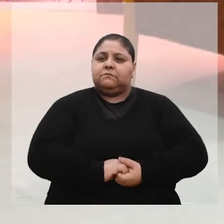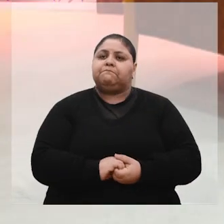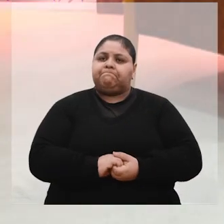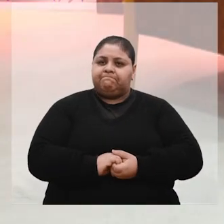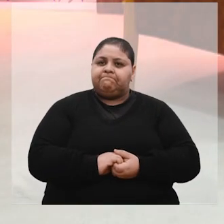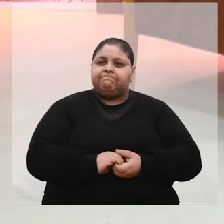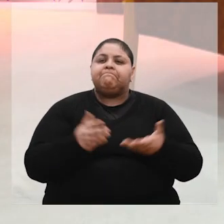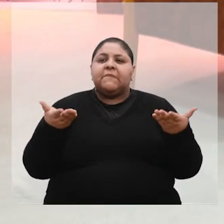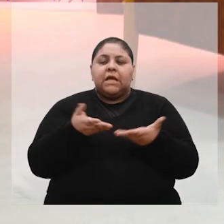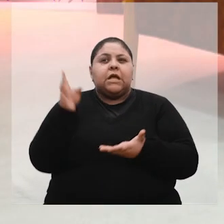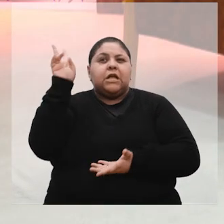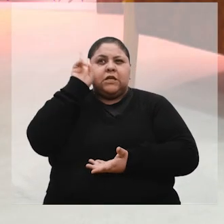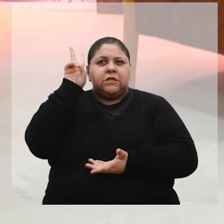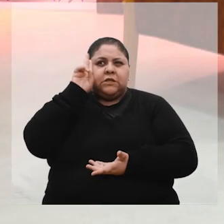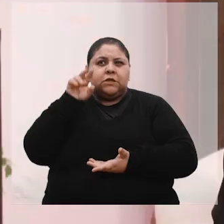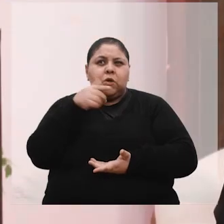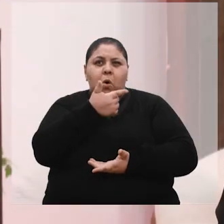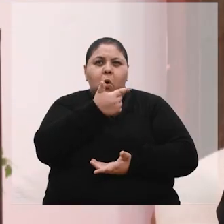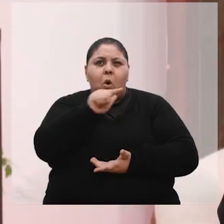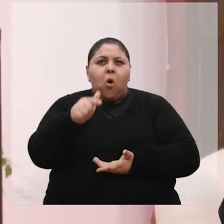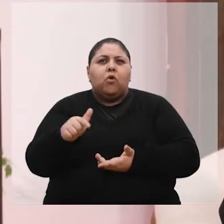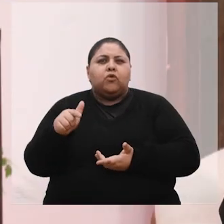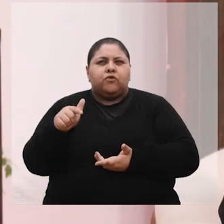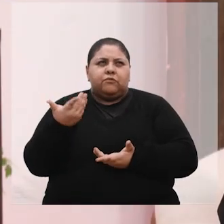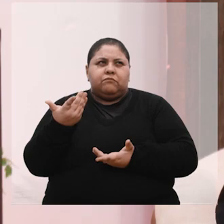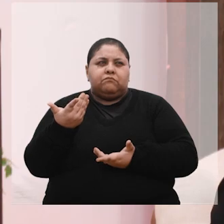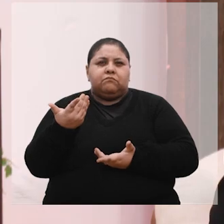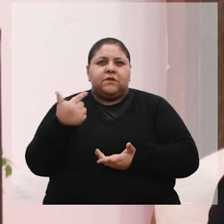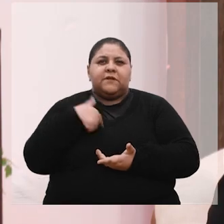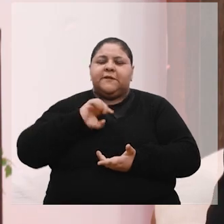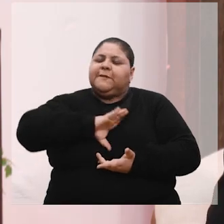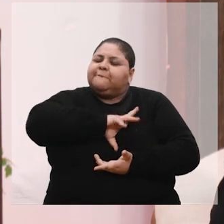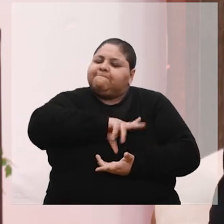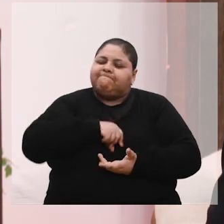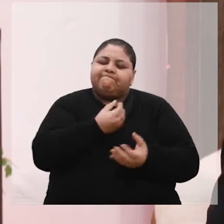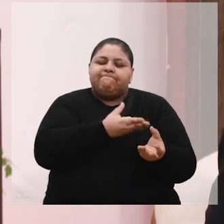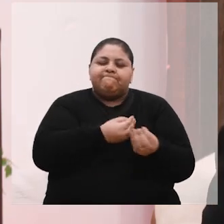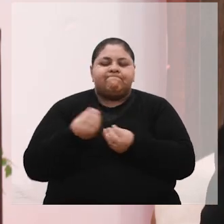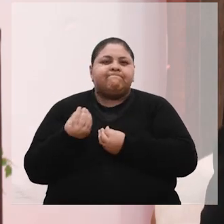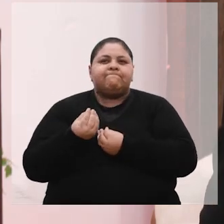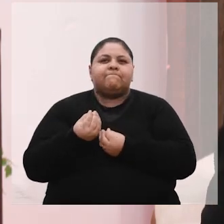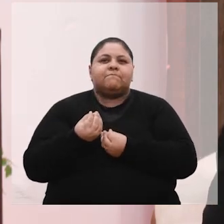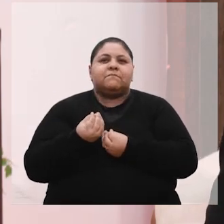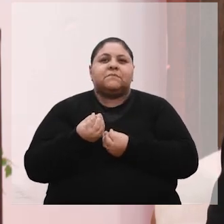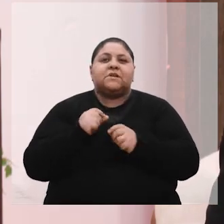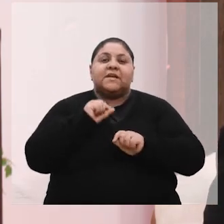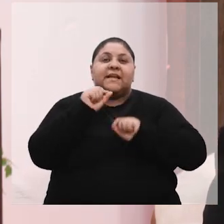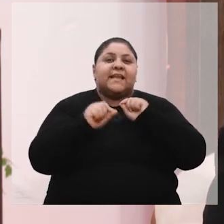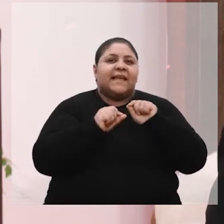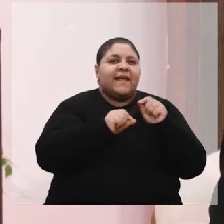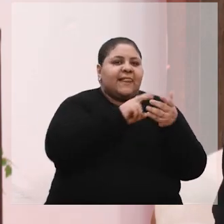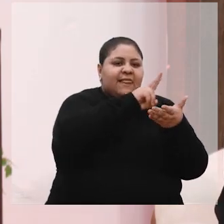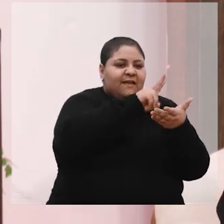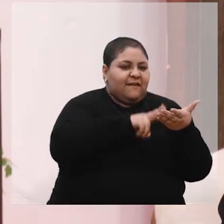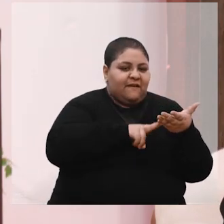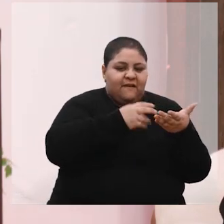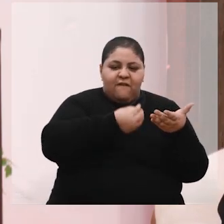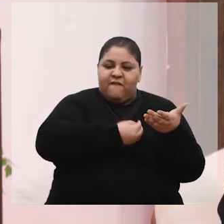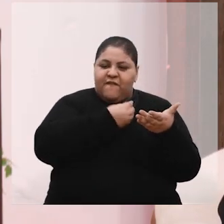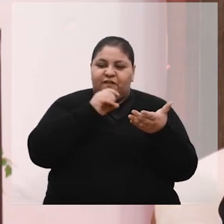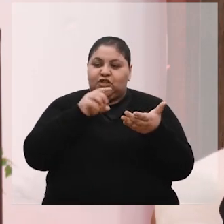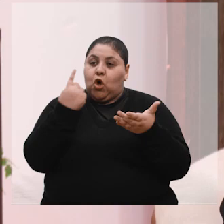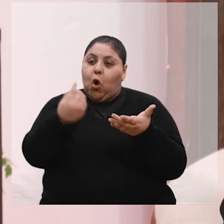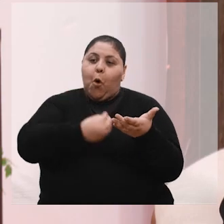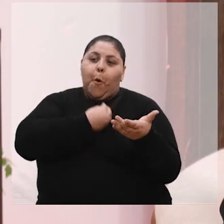Isso já me lembra outra citação que eu amo muito, que é: quem não lê vive apenas uma